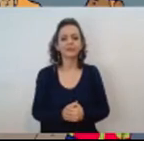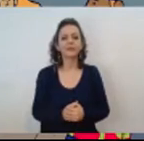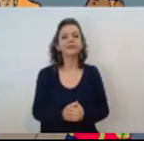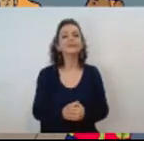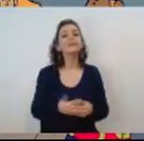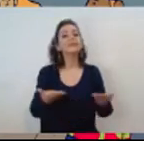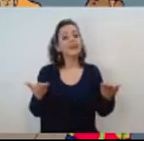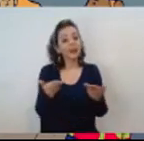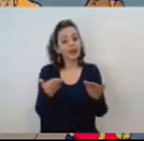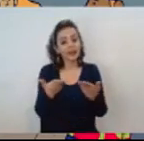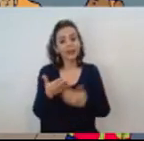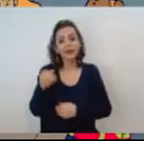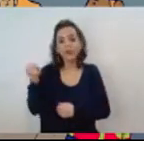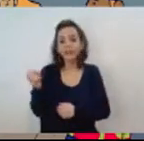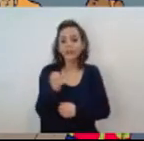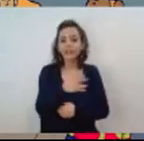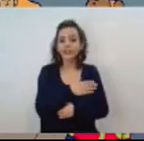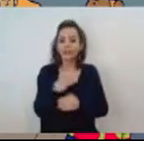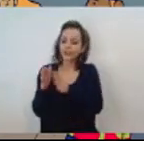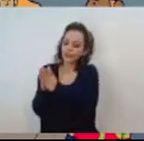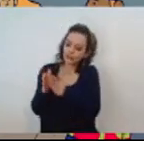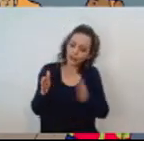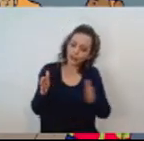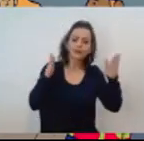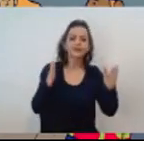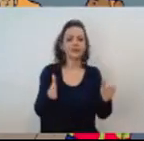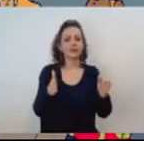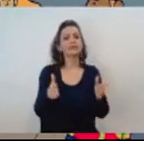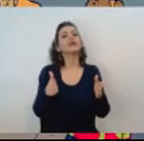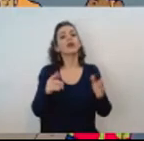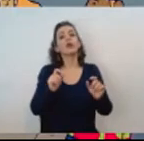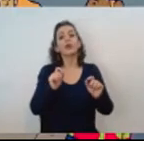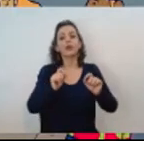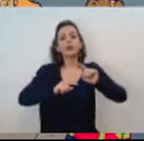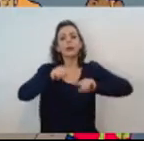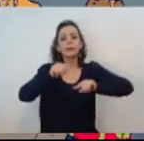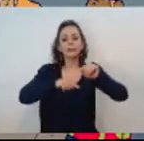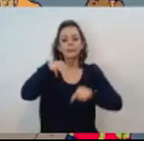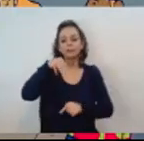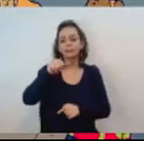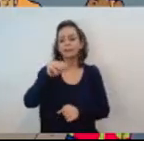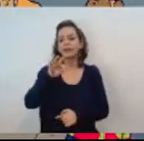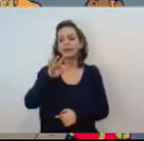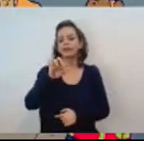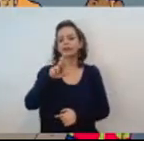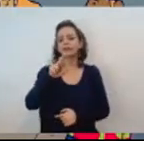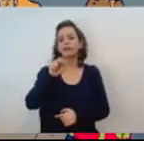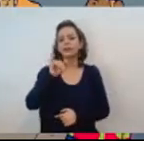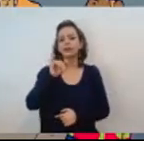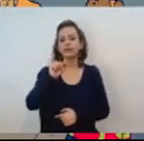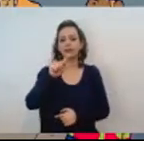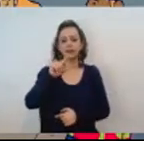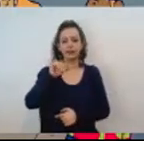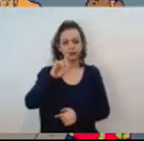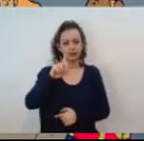que é a fase de materialidade A gente vai trazer agora um debate com convidados a a gente